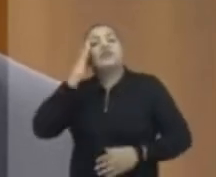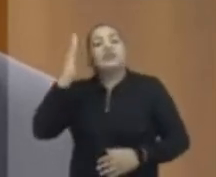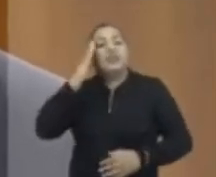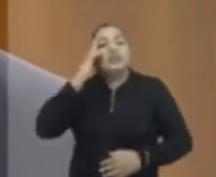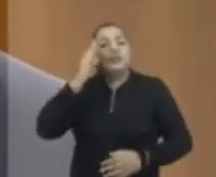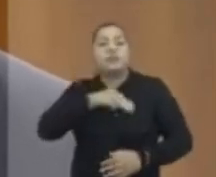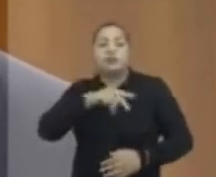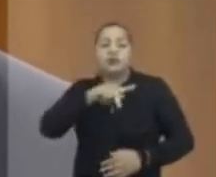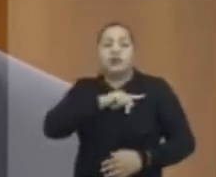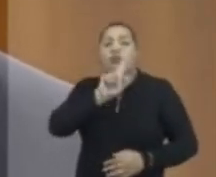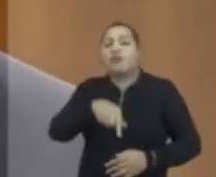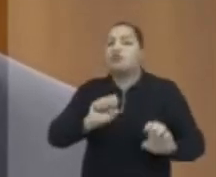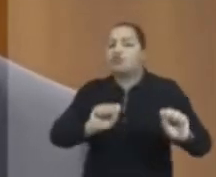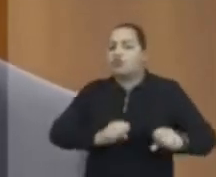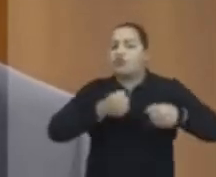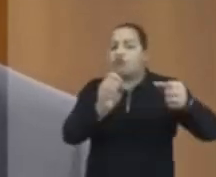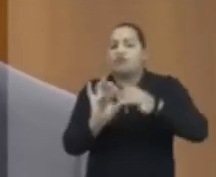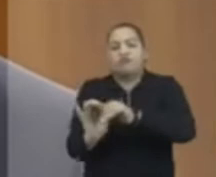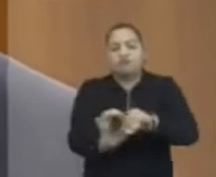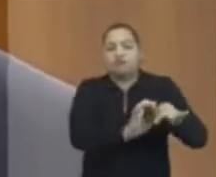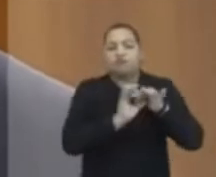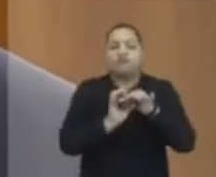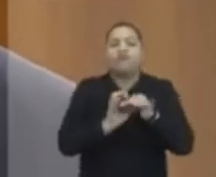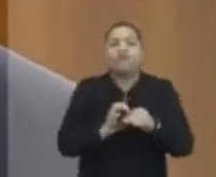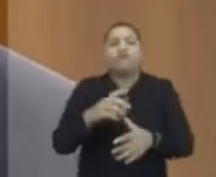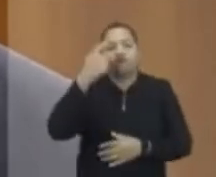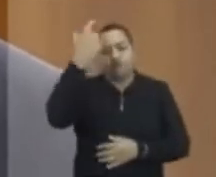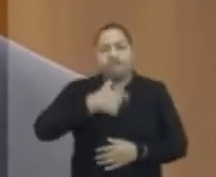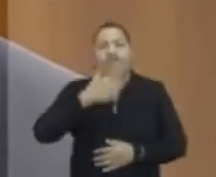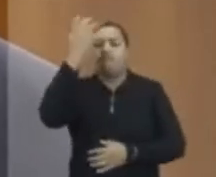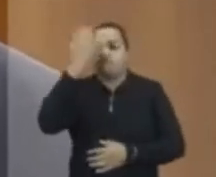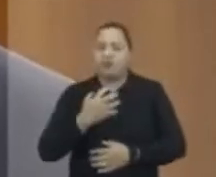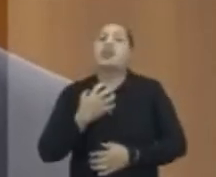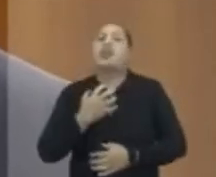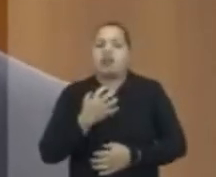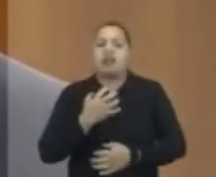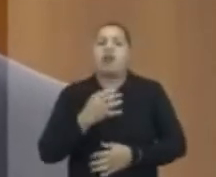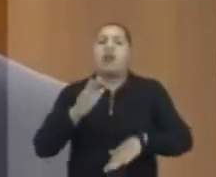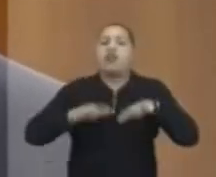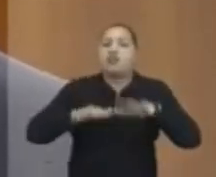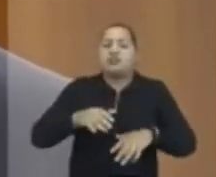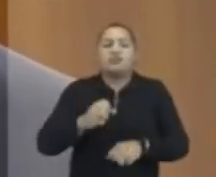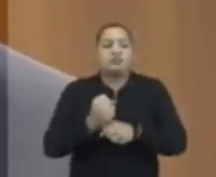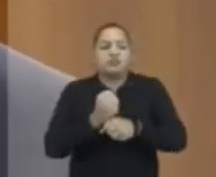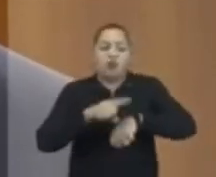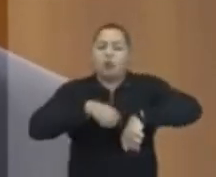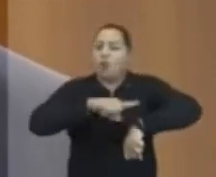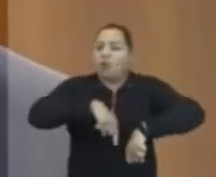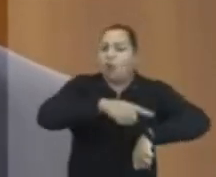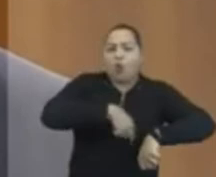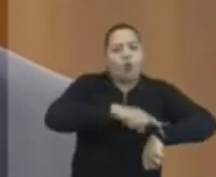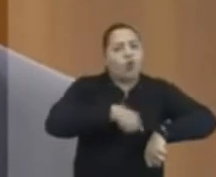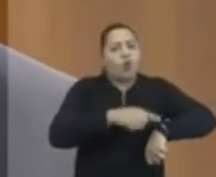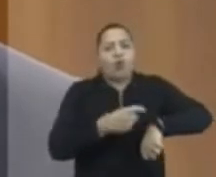de um esforço, mas um esforço sincero, comovente às vezes. Quantas horas de luta, quantos